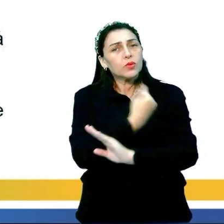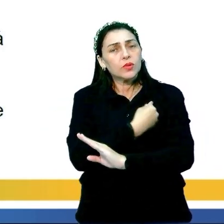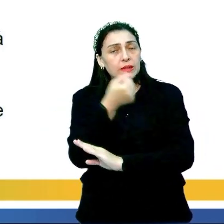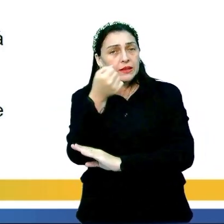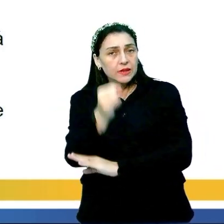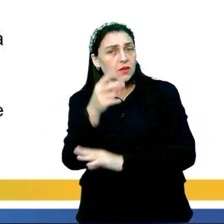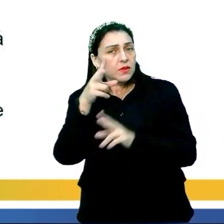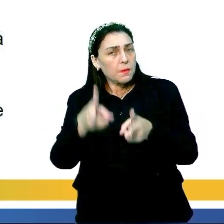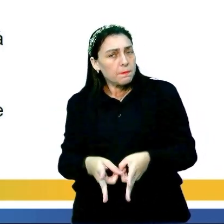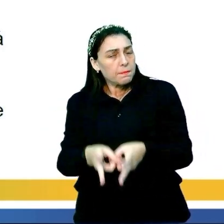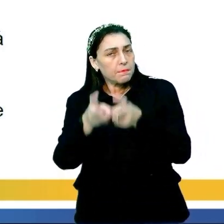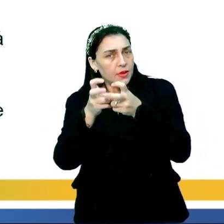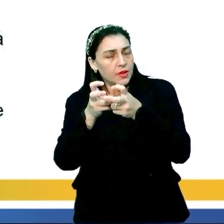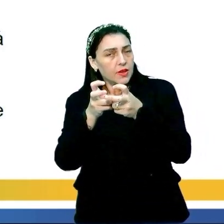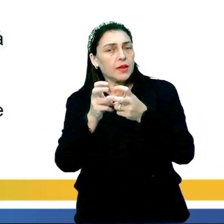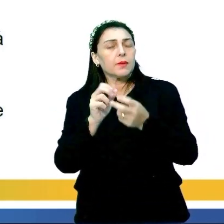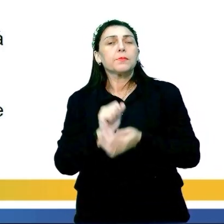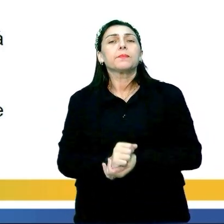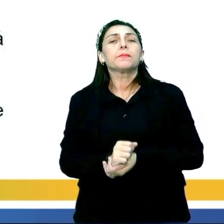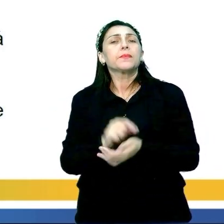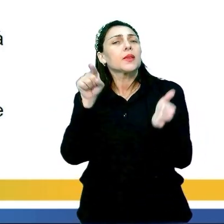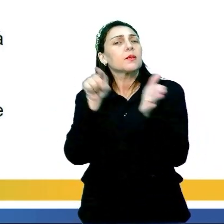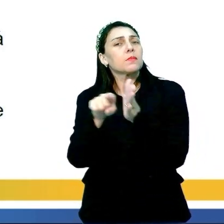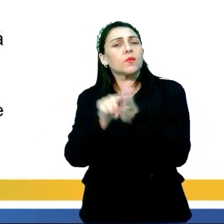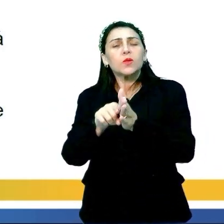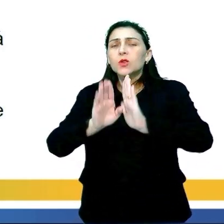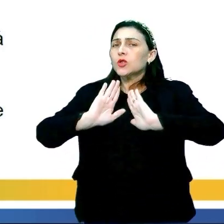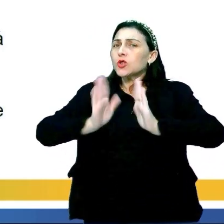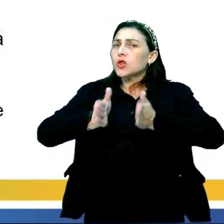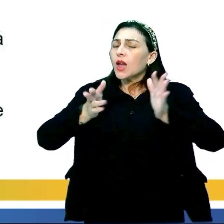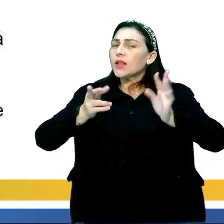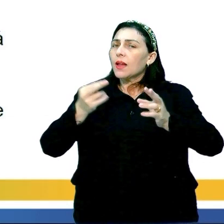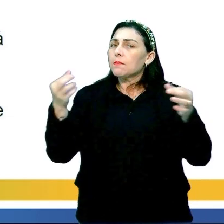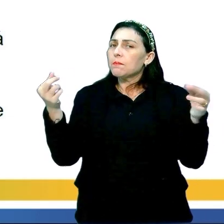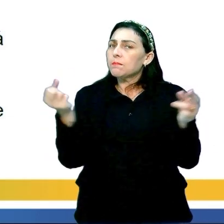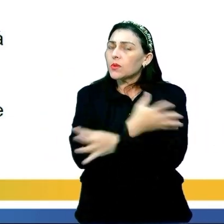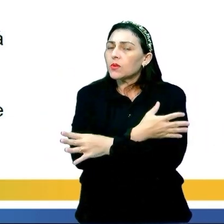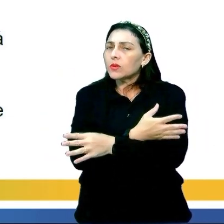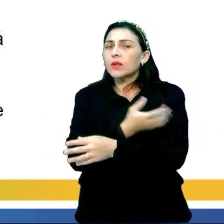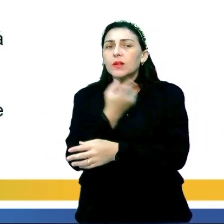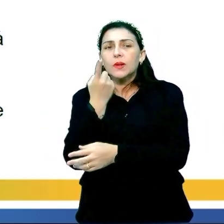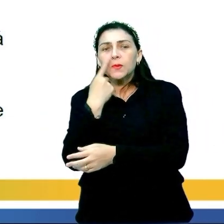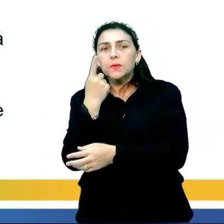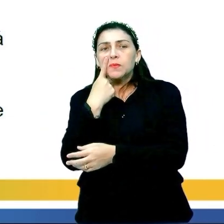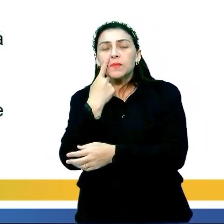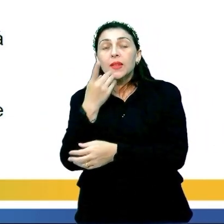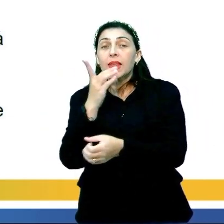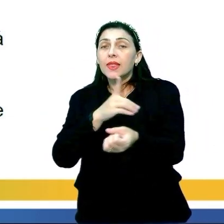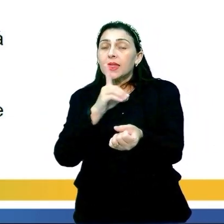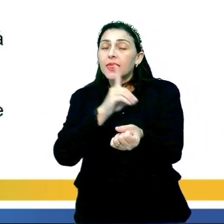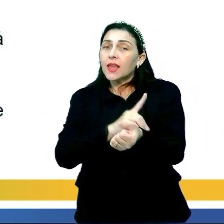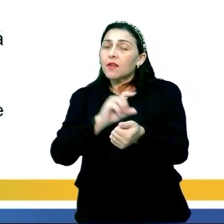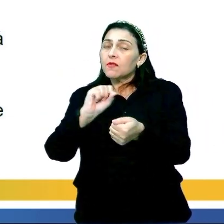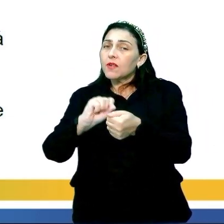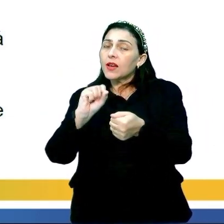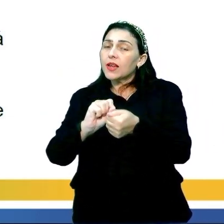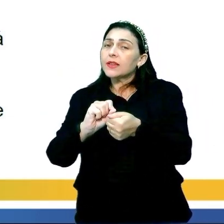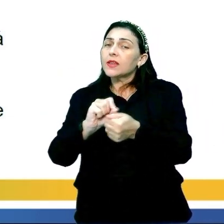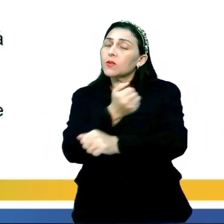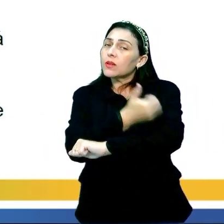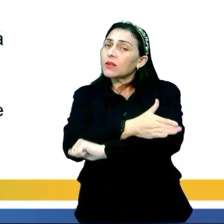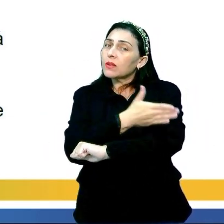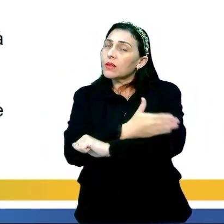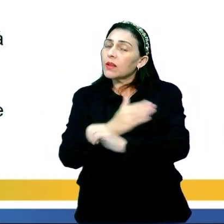Se vocês observarem aí, a questão ela já está resolvida. Ela diz assim, dengue, faça sua lição